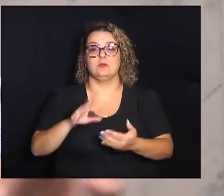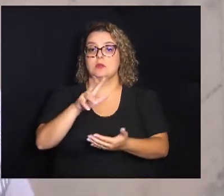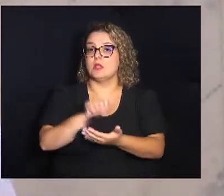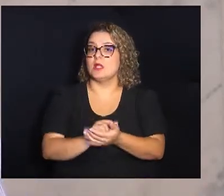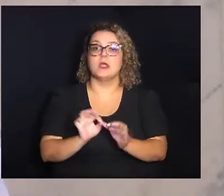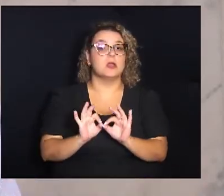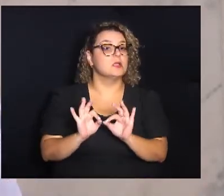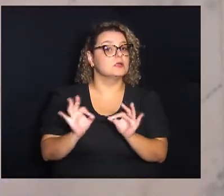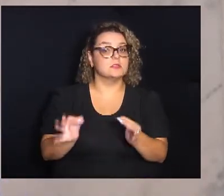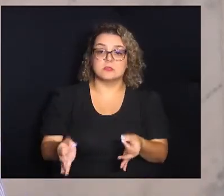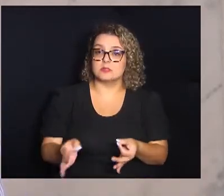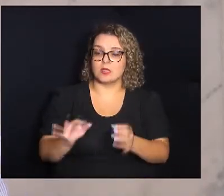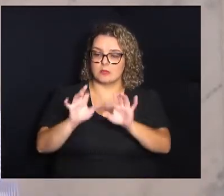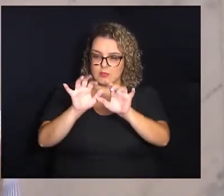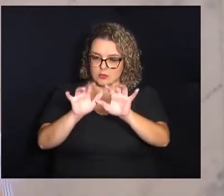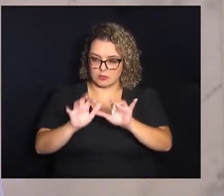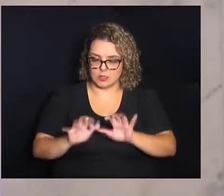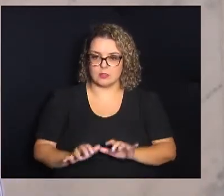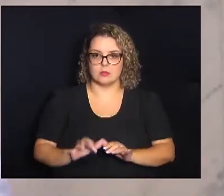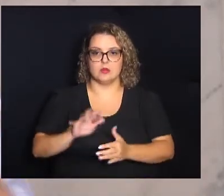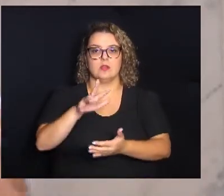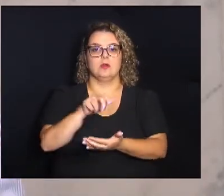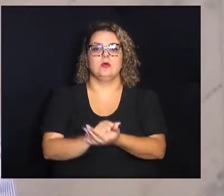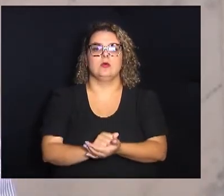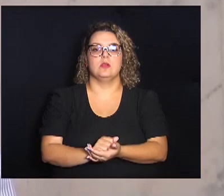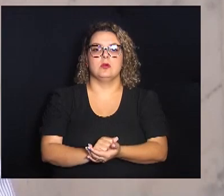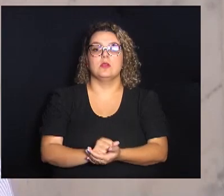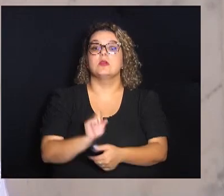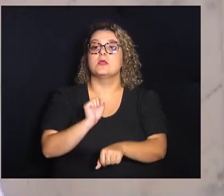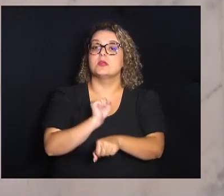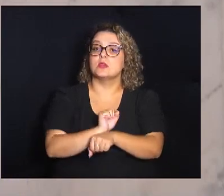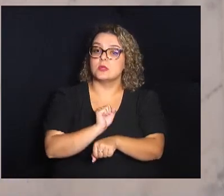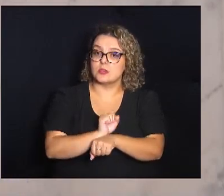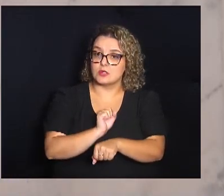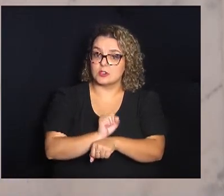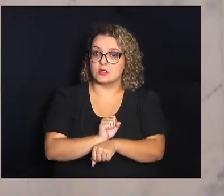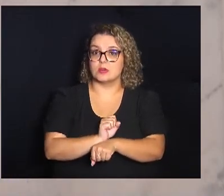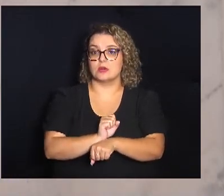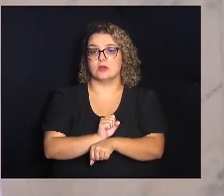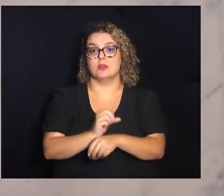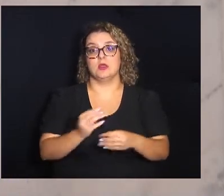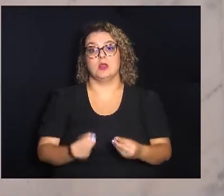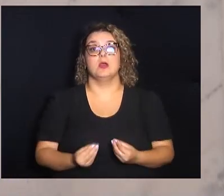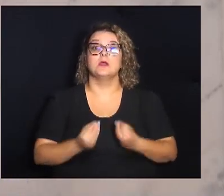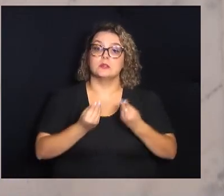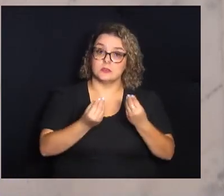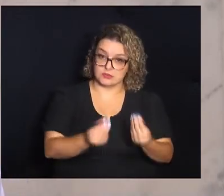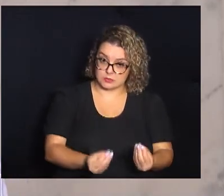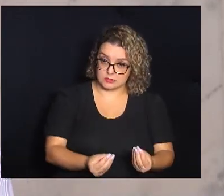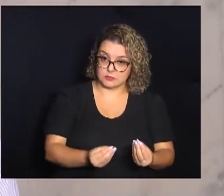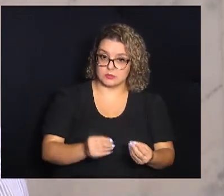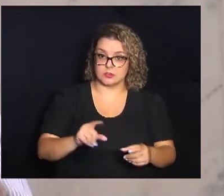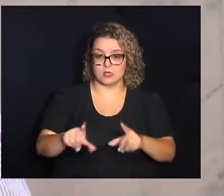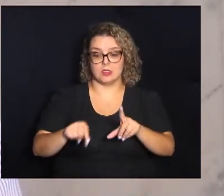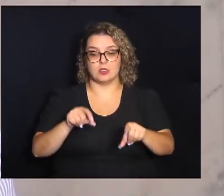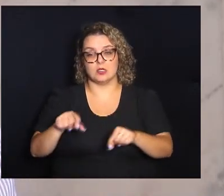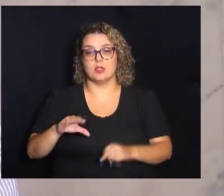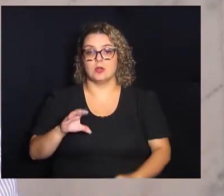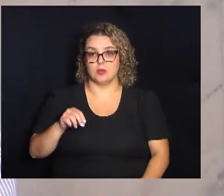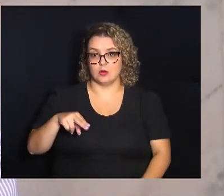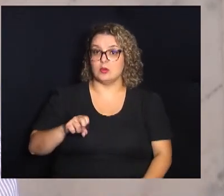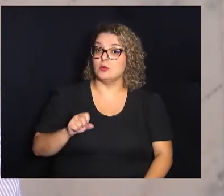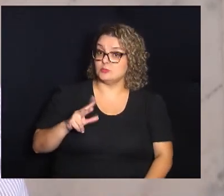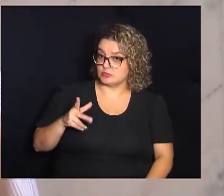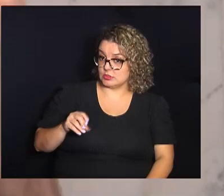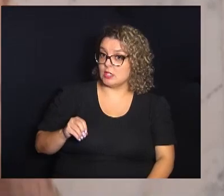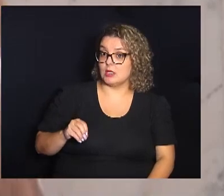simples, preenche o cadastro e fica aguardando a entrega, a seleção no Conselho, né, a